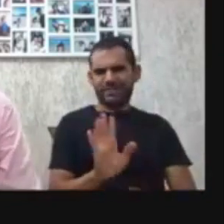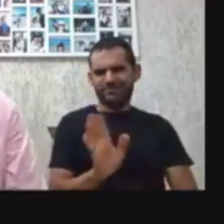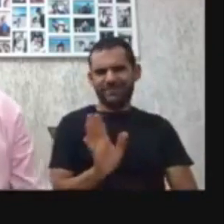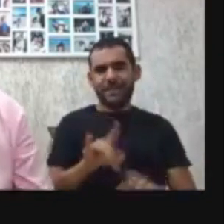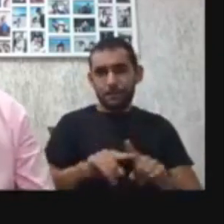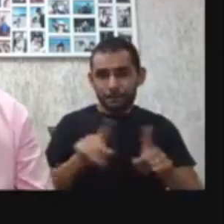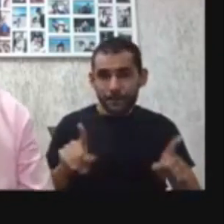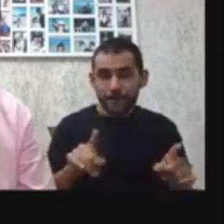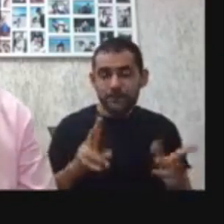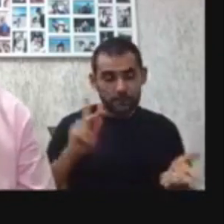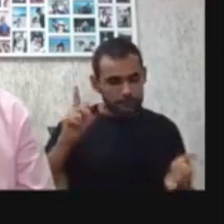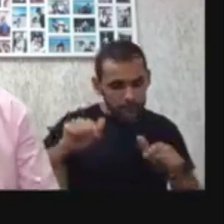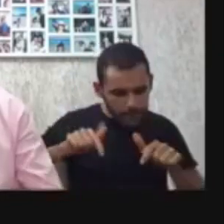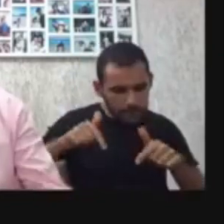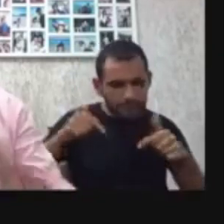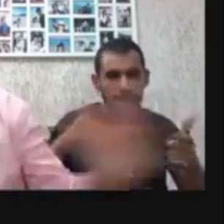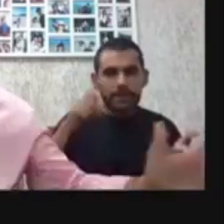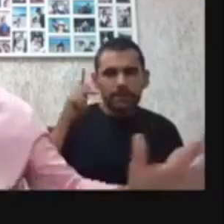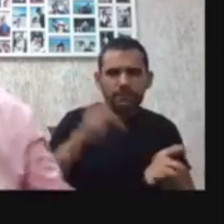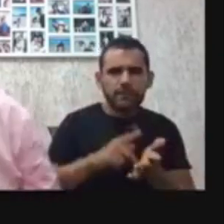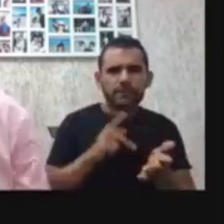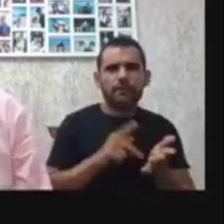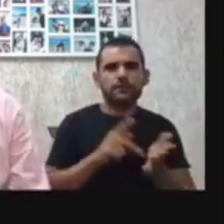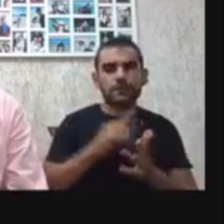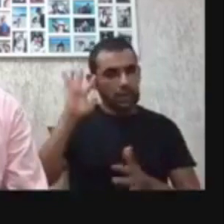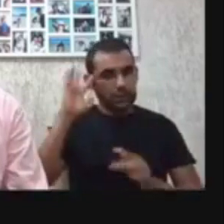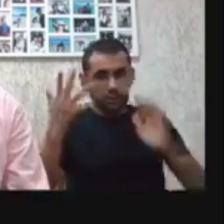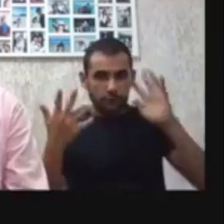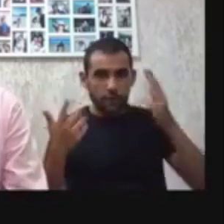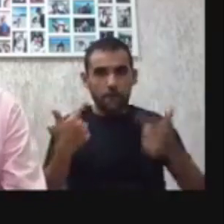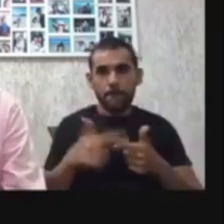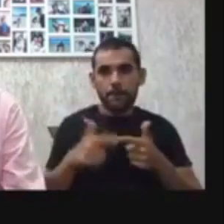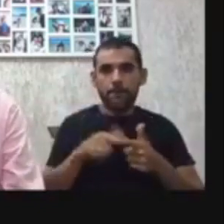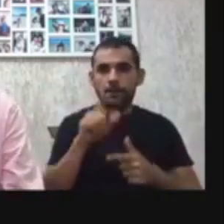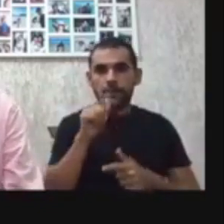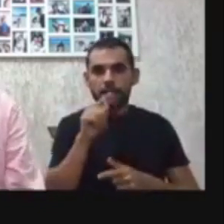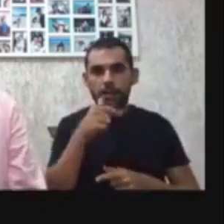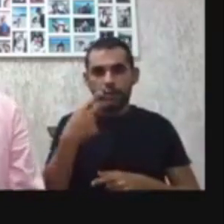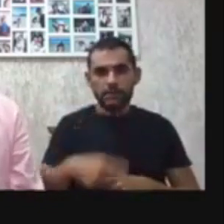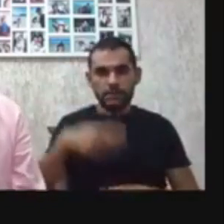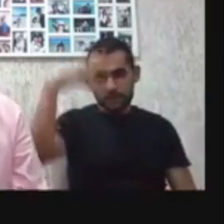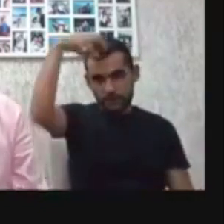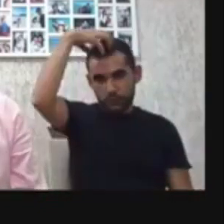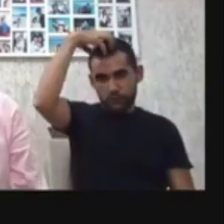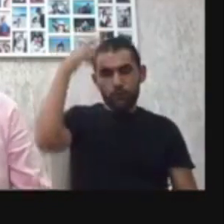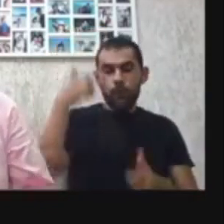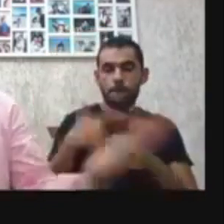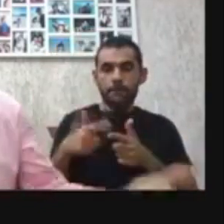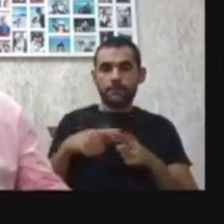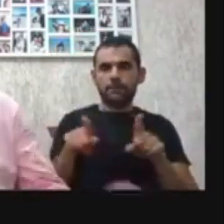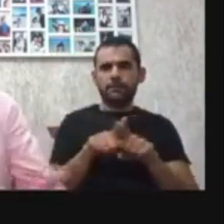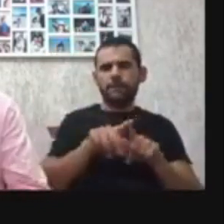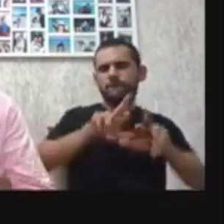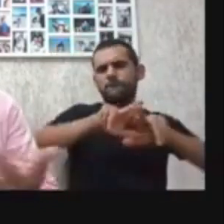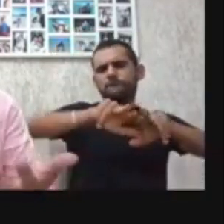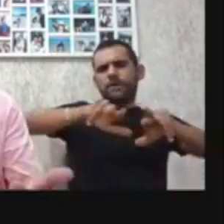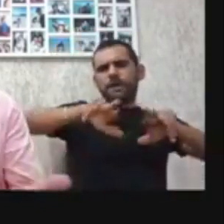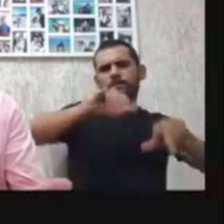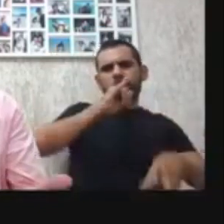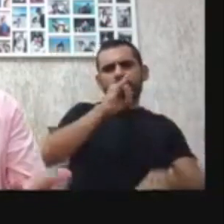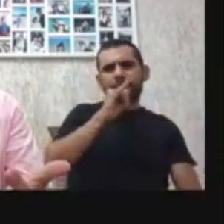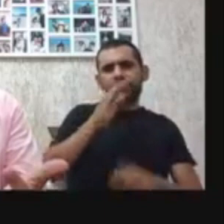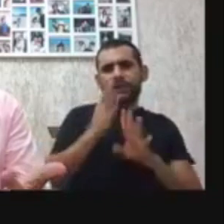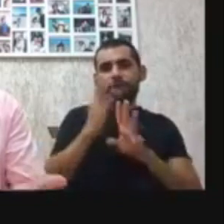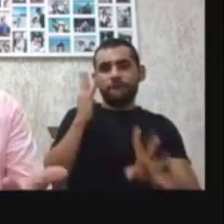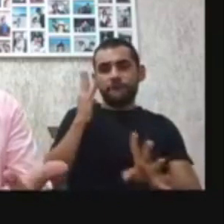verificar, mas ser atuante e solucionar o problema da água em São João del Rei, como o problema vários outros, como a